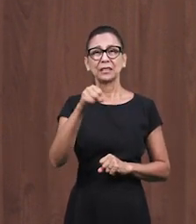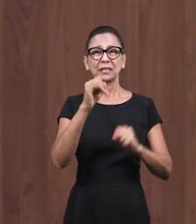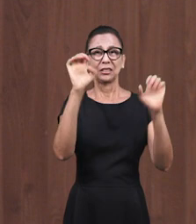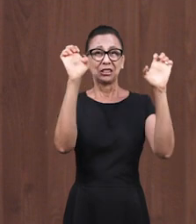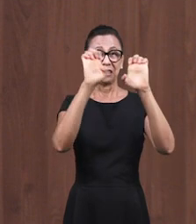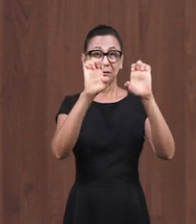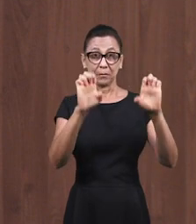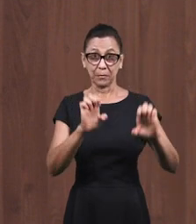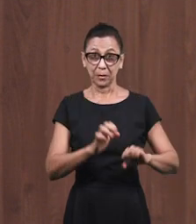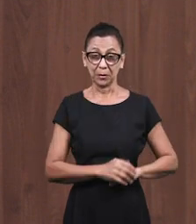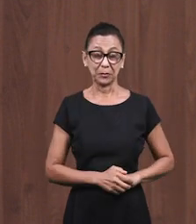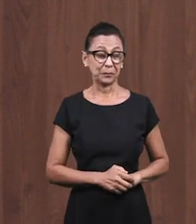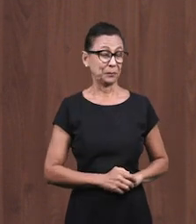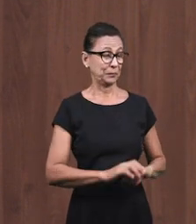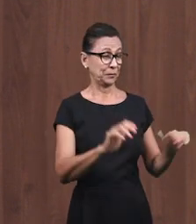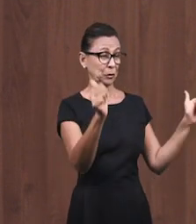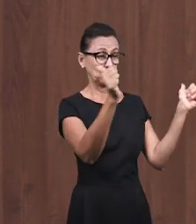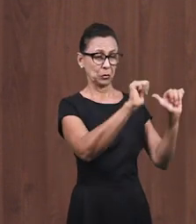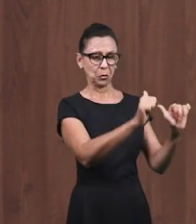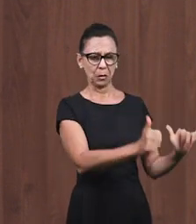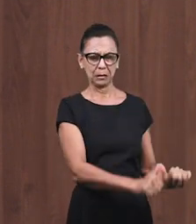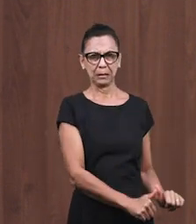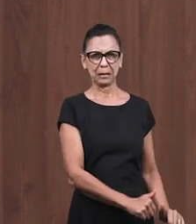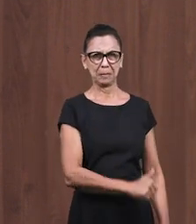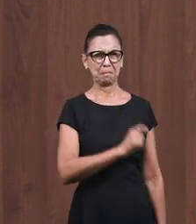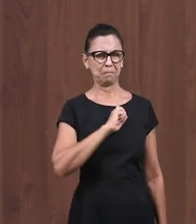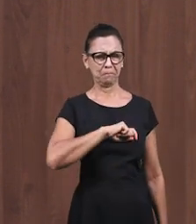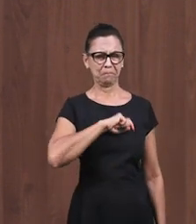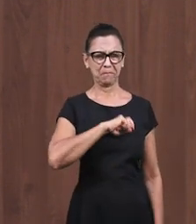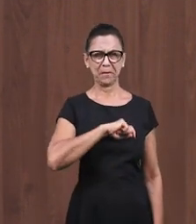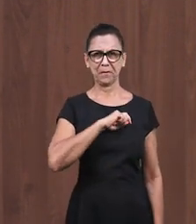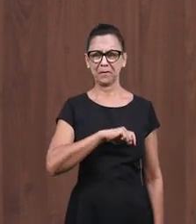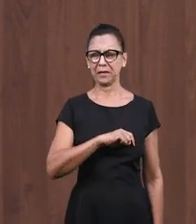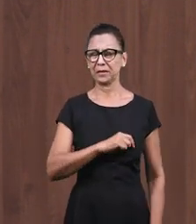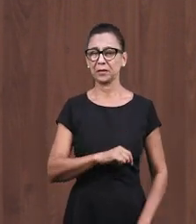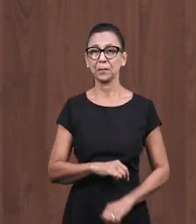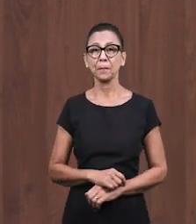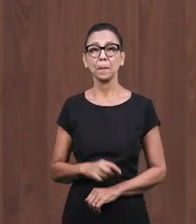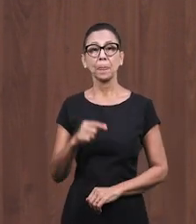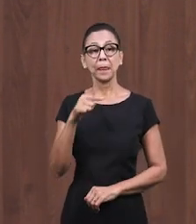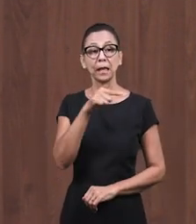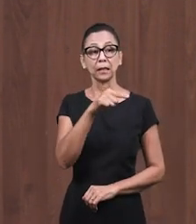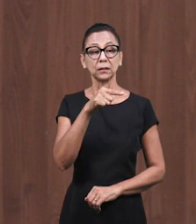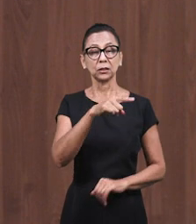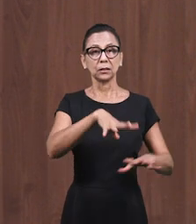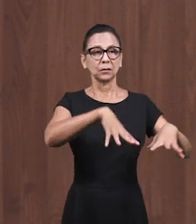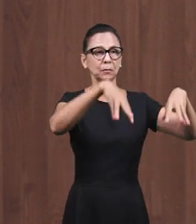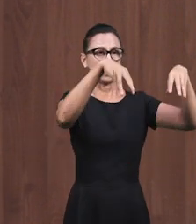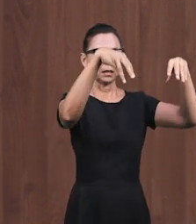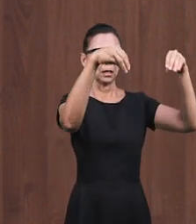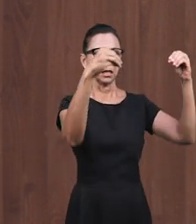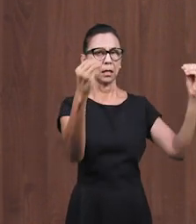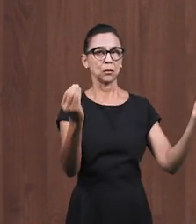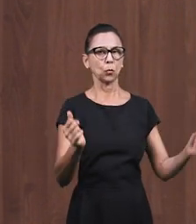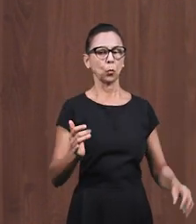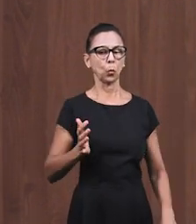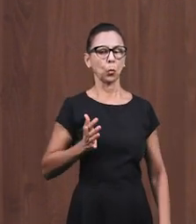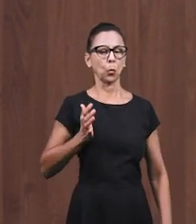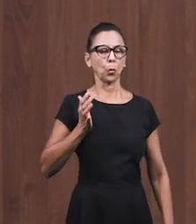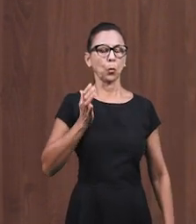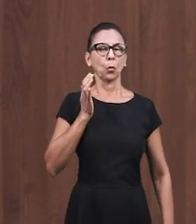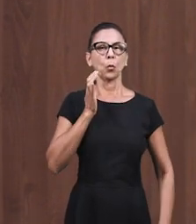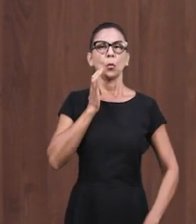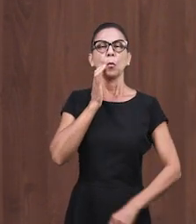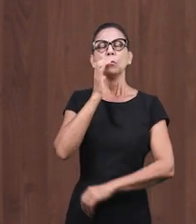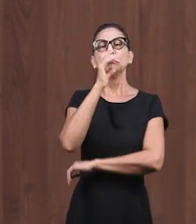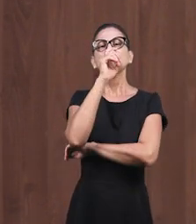idolatria. Acabe tinha seu palácio, muitas riquezas, mas certo dia ele olhou